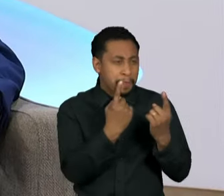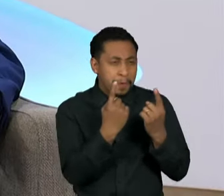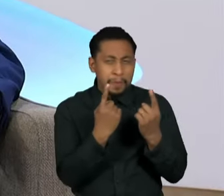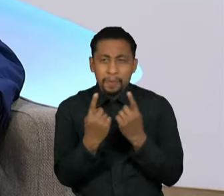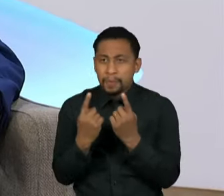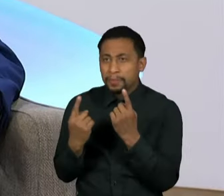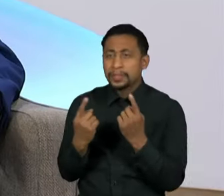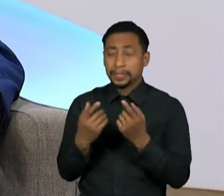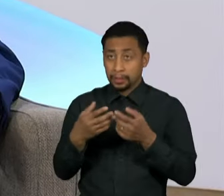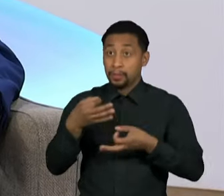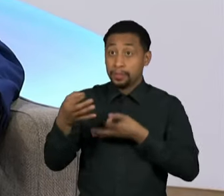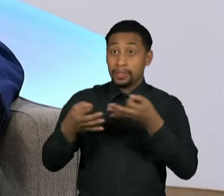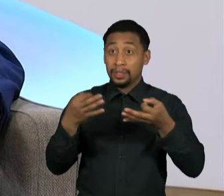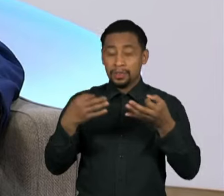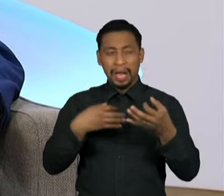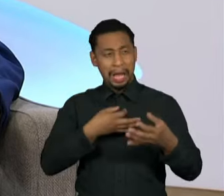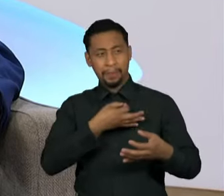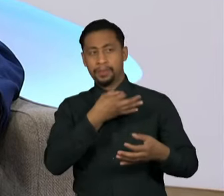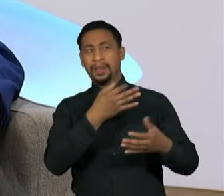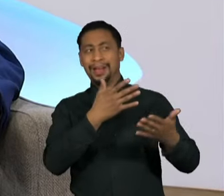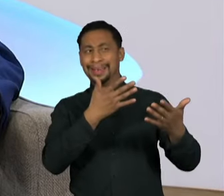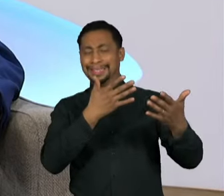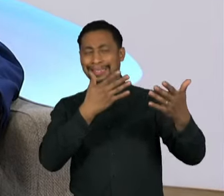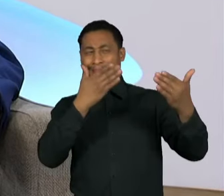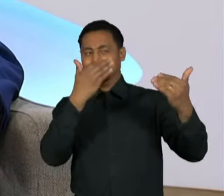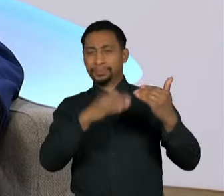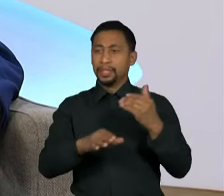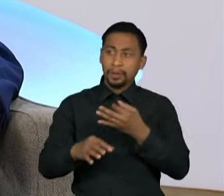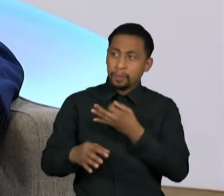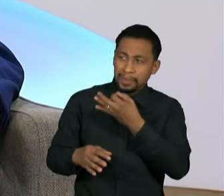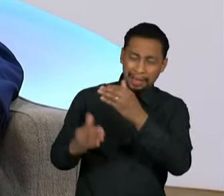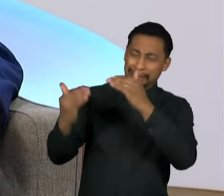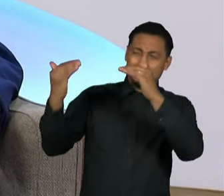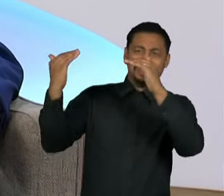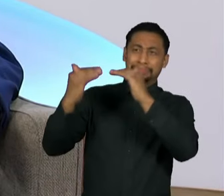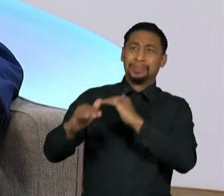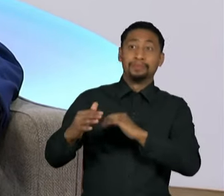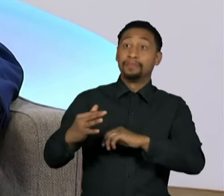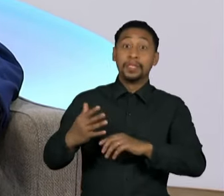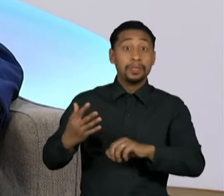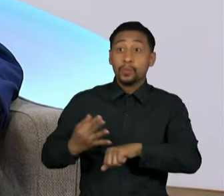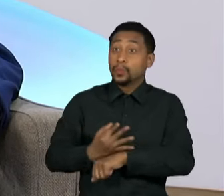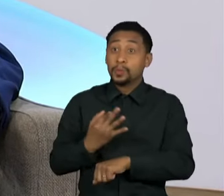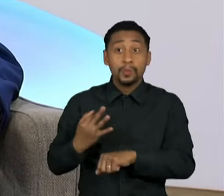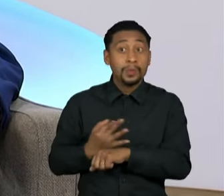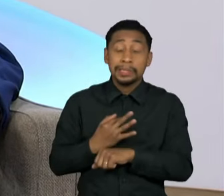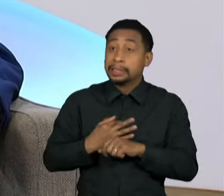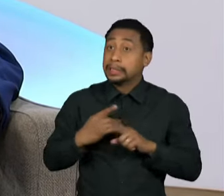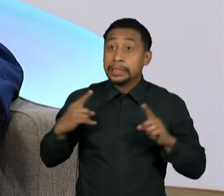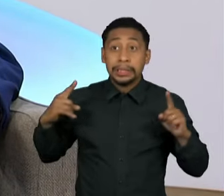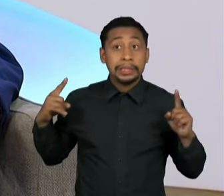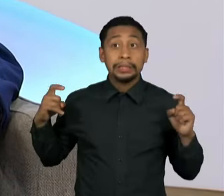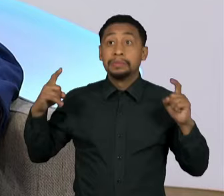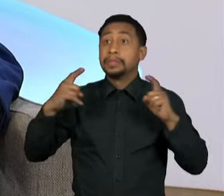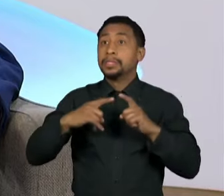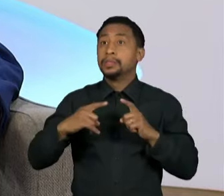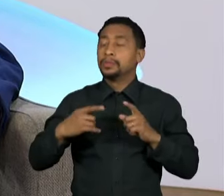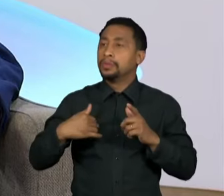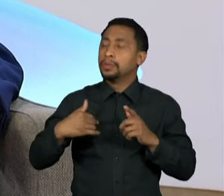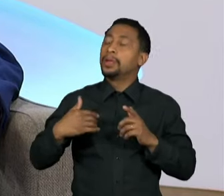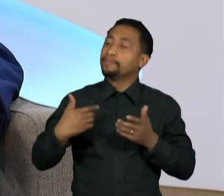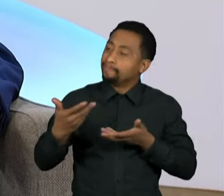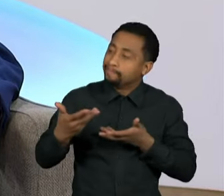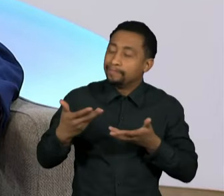mais difícil para as pessoas. Está cada vez menor o espaço de discordância que a gente